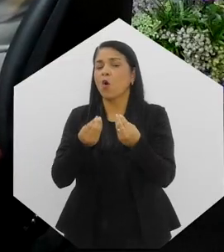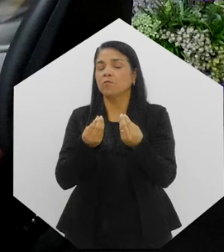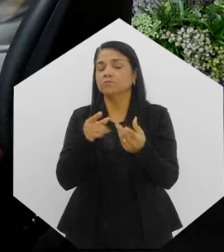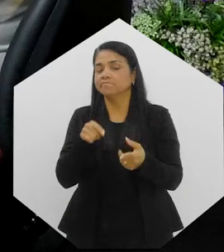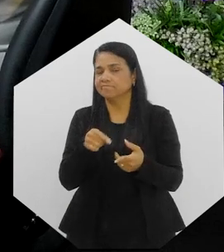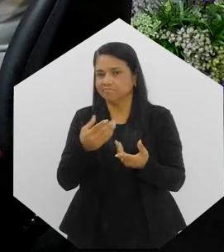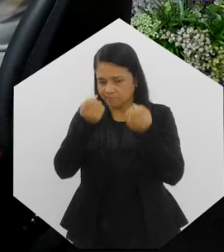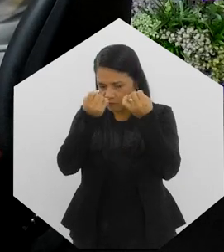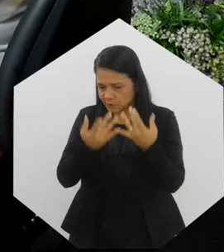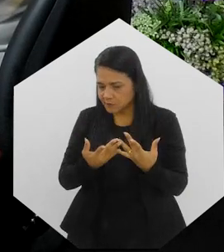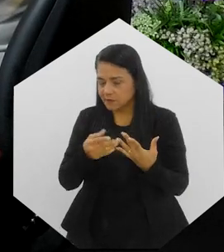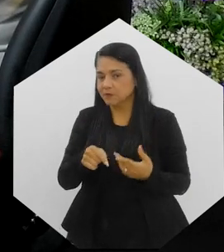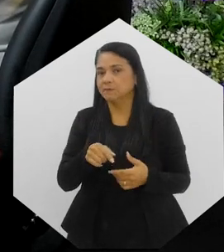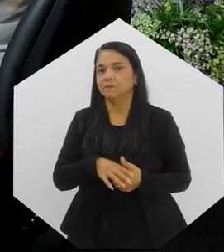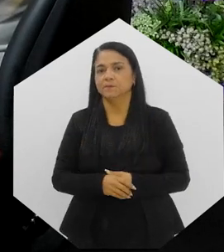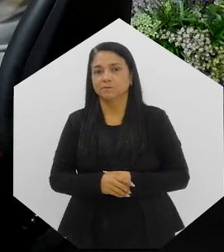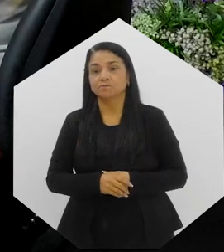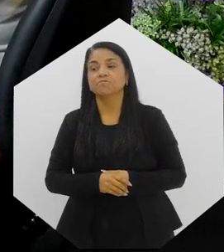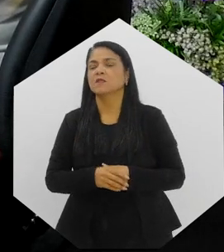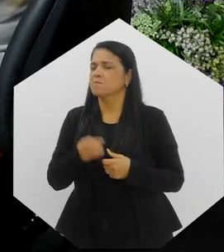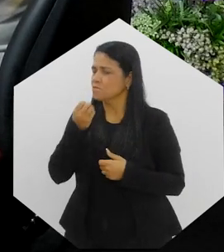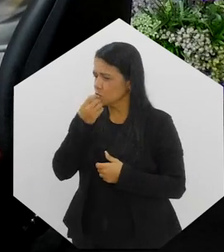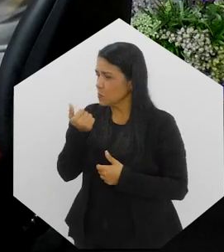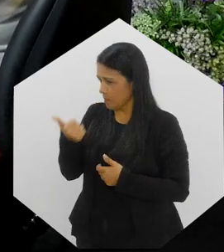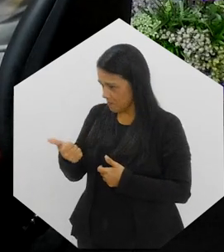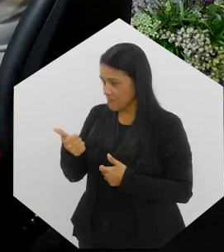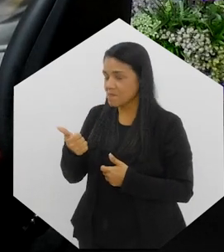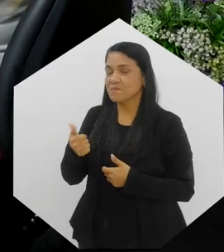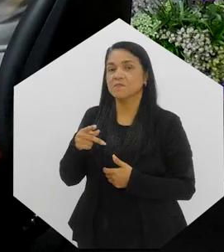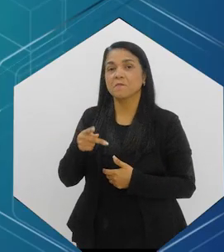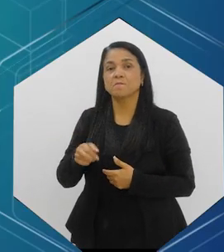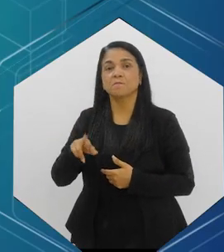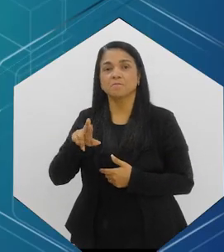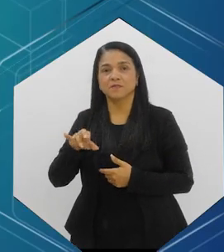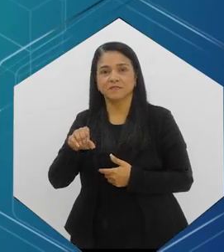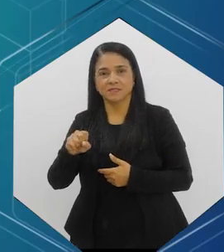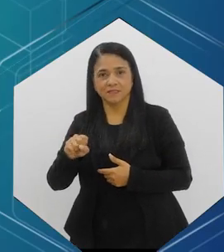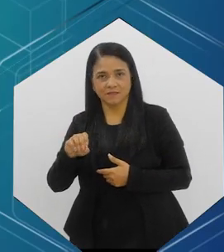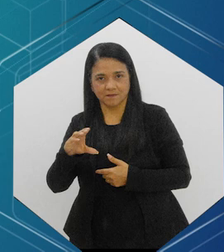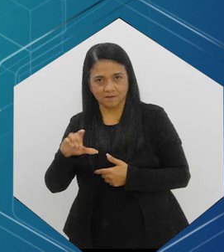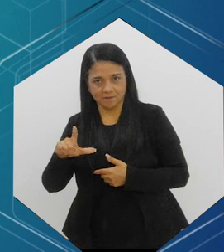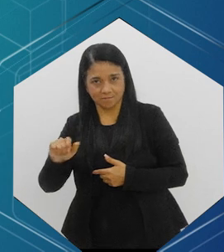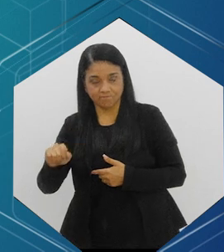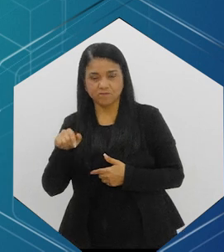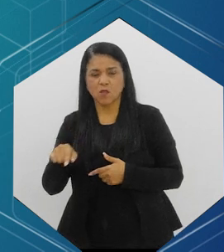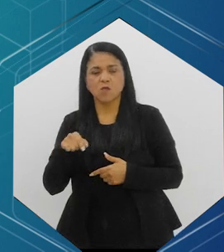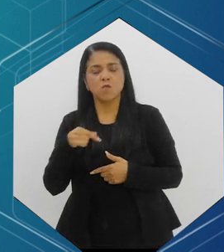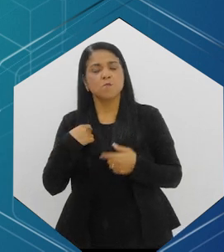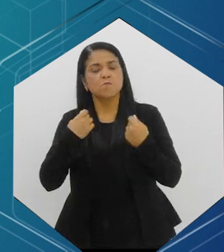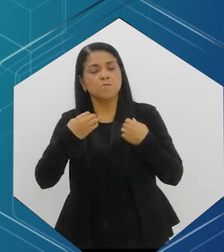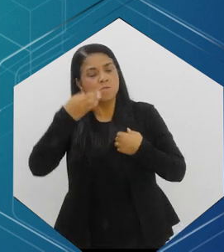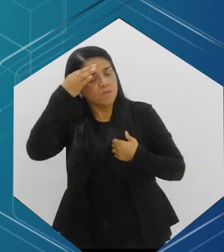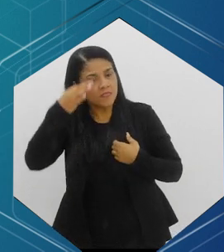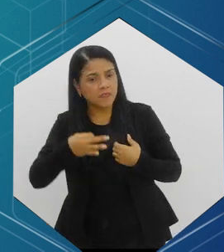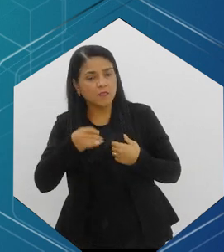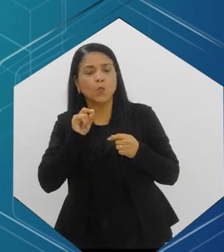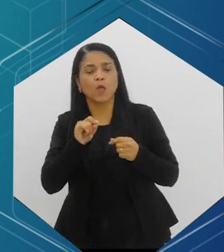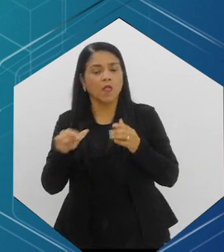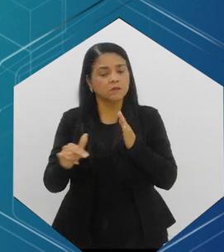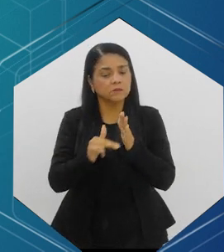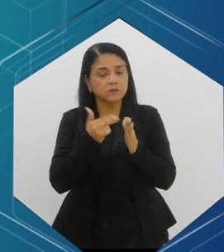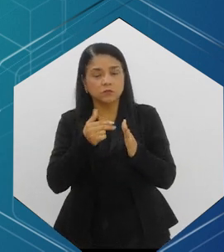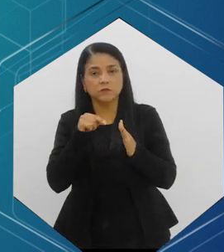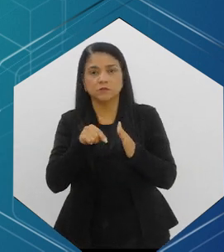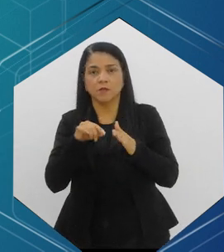de cirurgia. Isso, Priscila, muito bem. A gente precisa entender qual o porte da minha cirurgia, né? Em